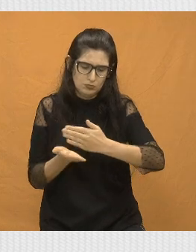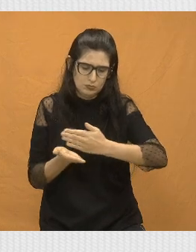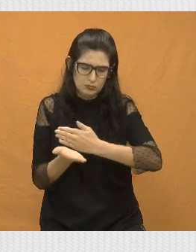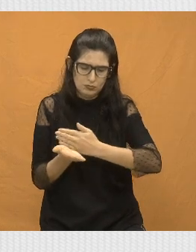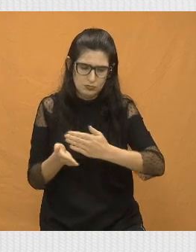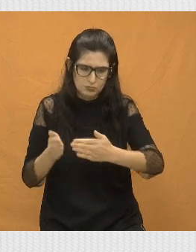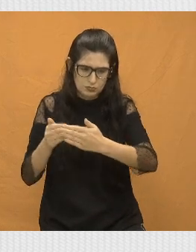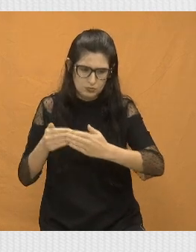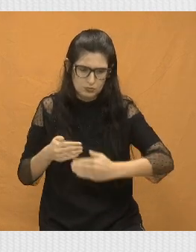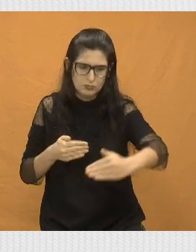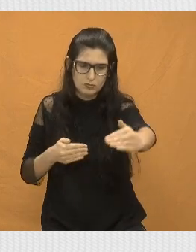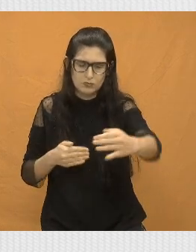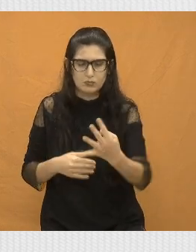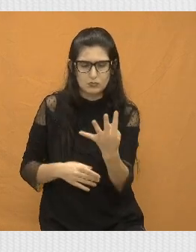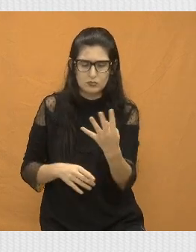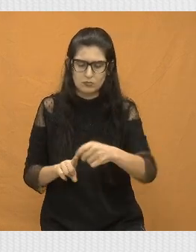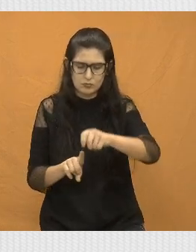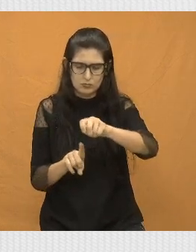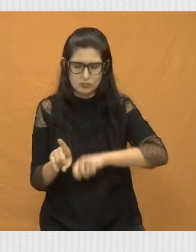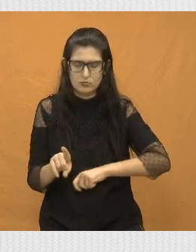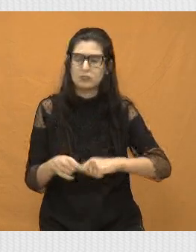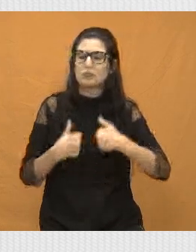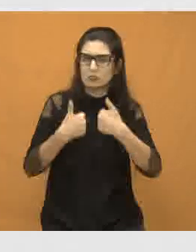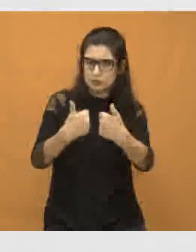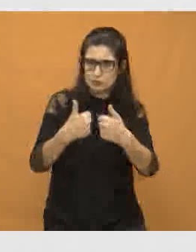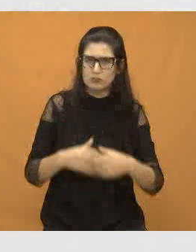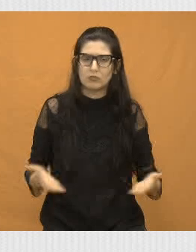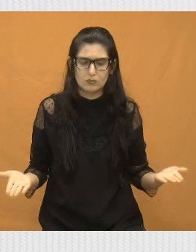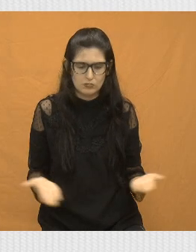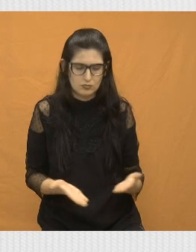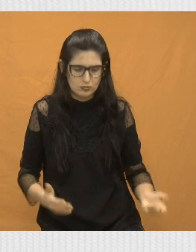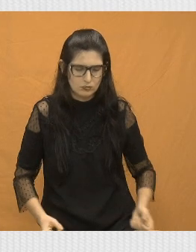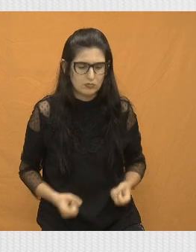Vamos falar agora das despesas.